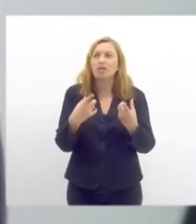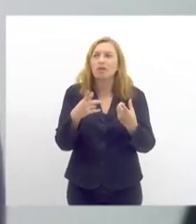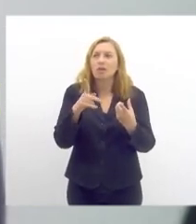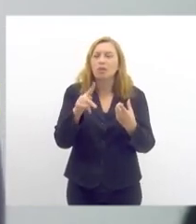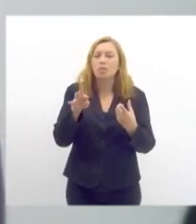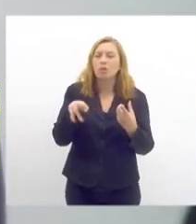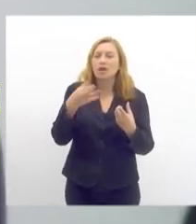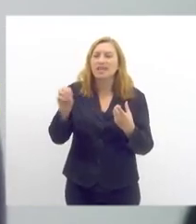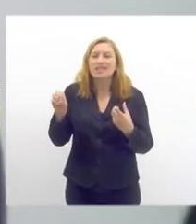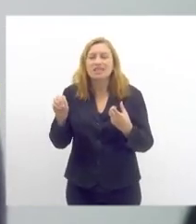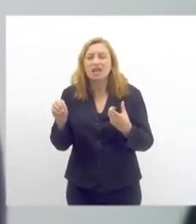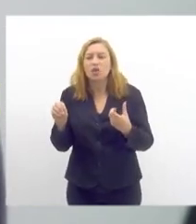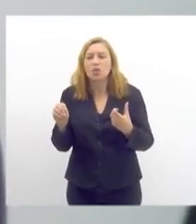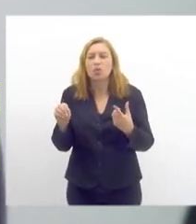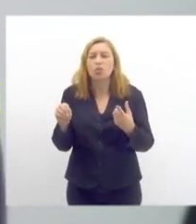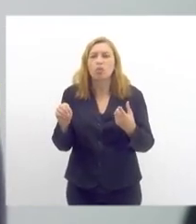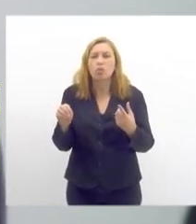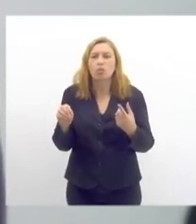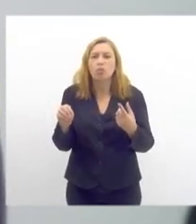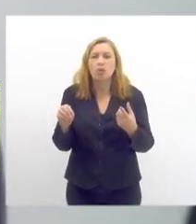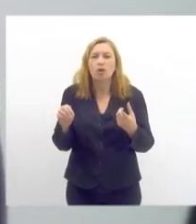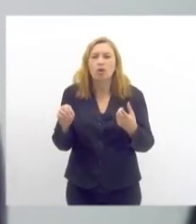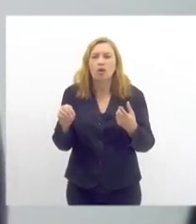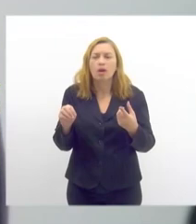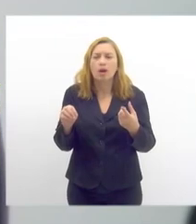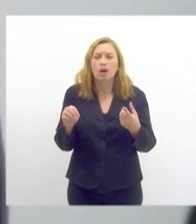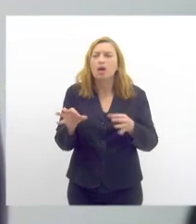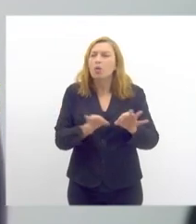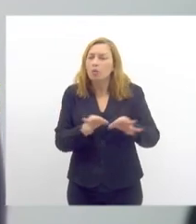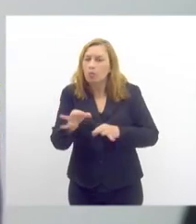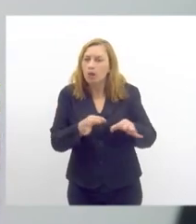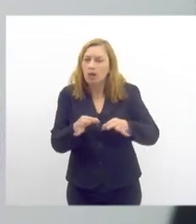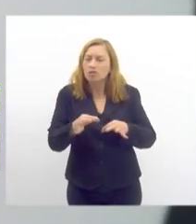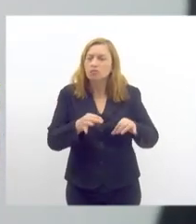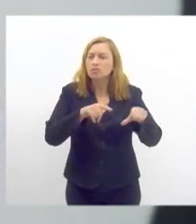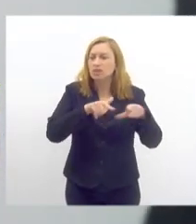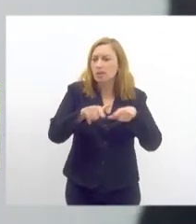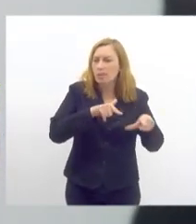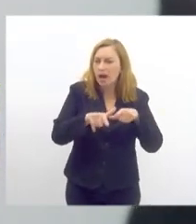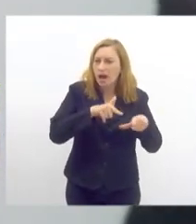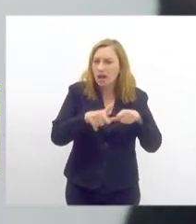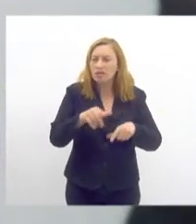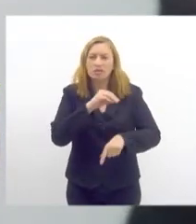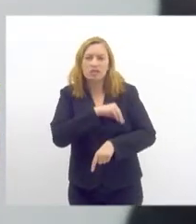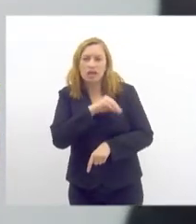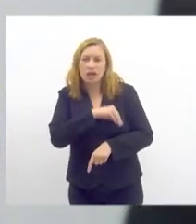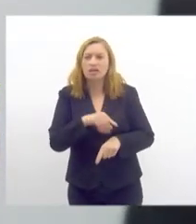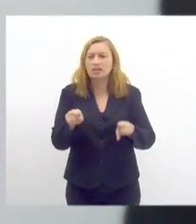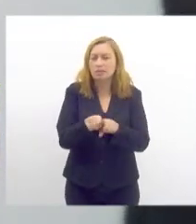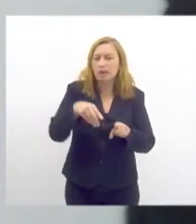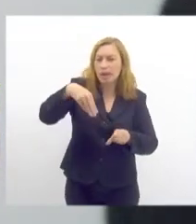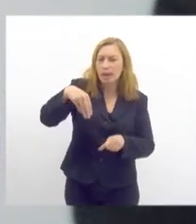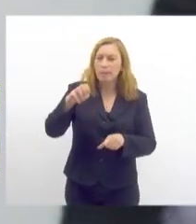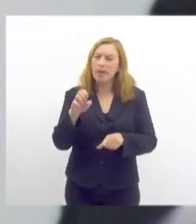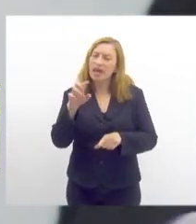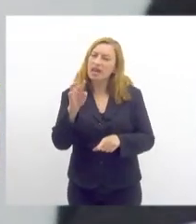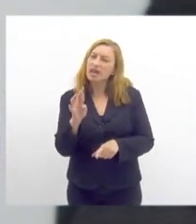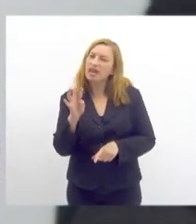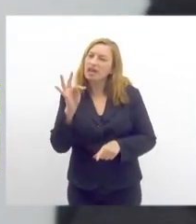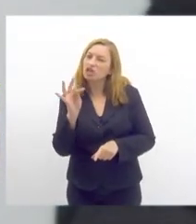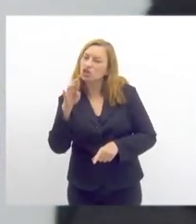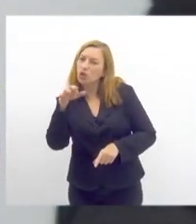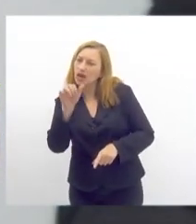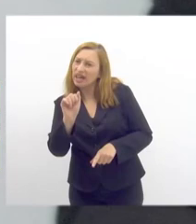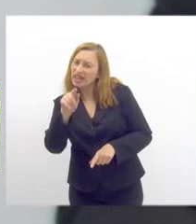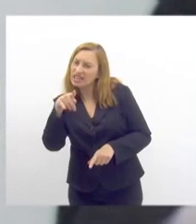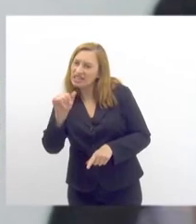progressão, estava se discutindo o plano de cargo e salário e também a meritocracia. Tinha lá um problema da meritocracia, porque a